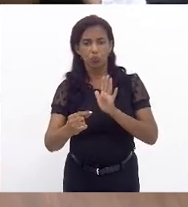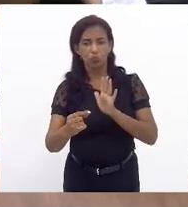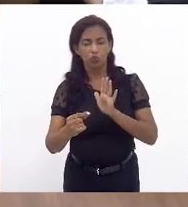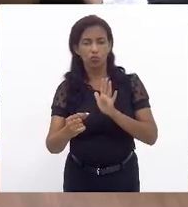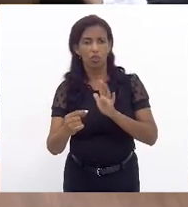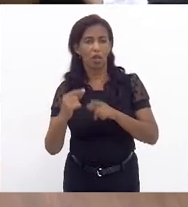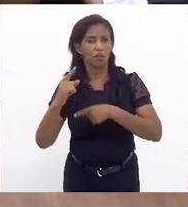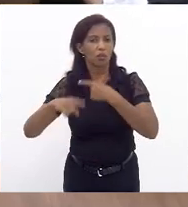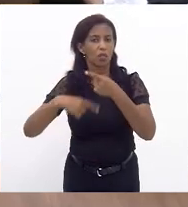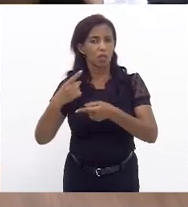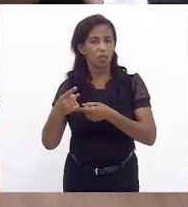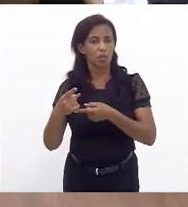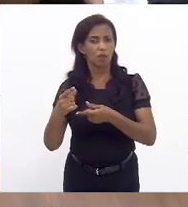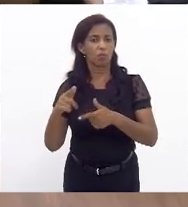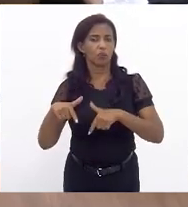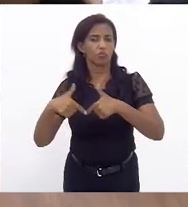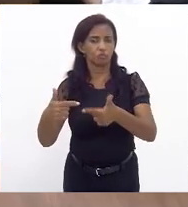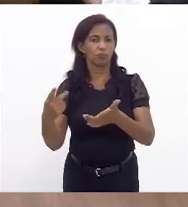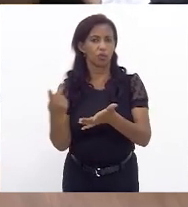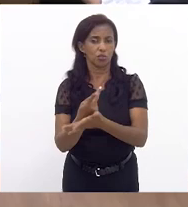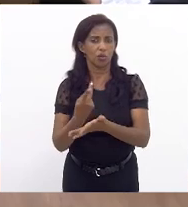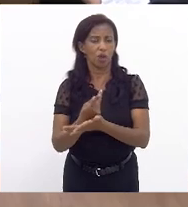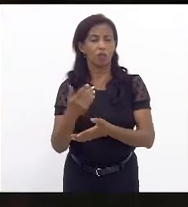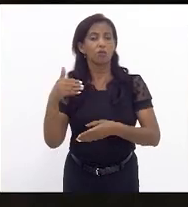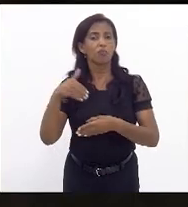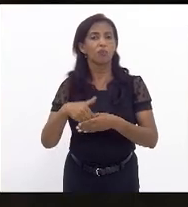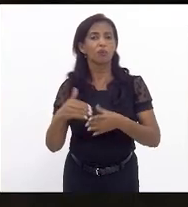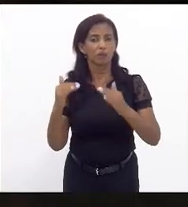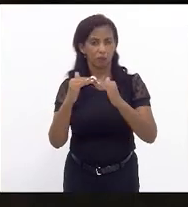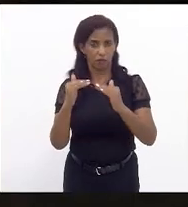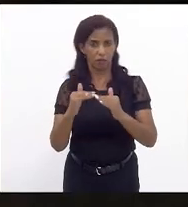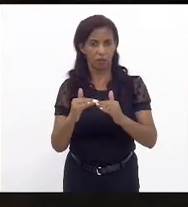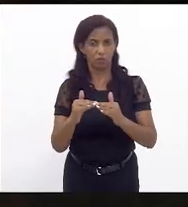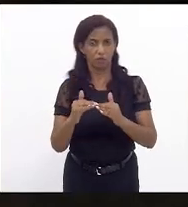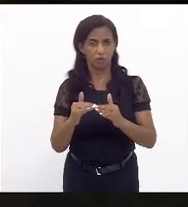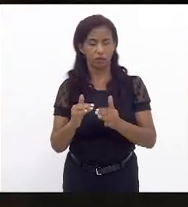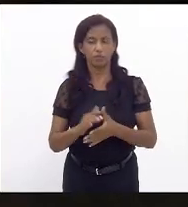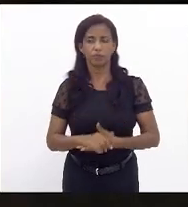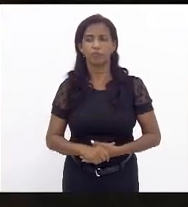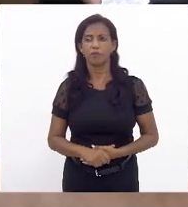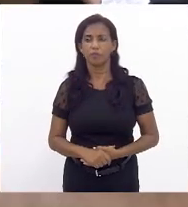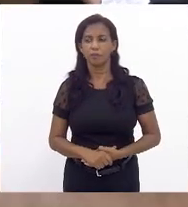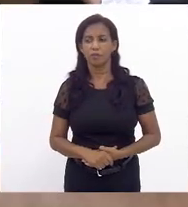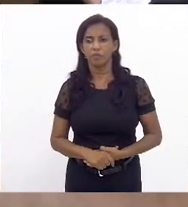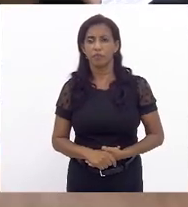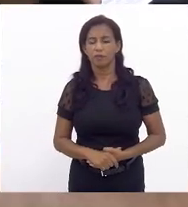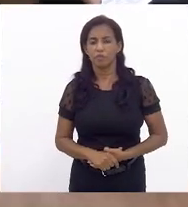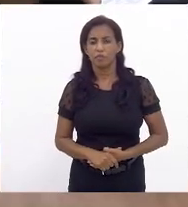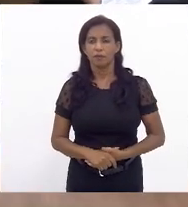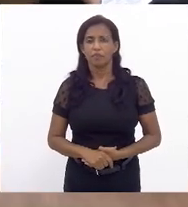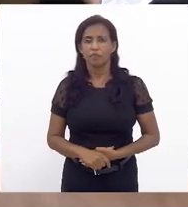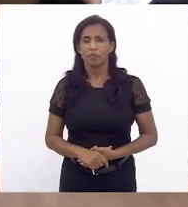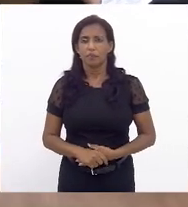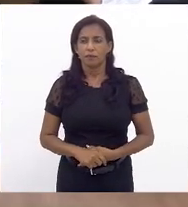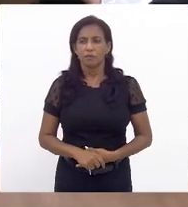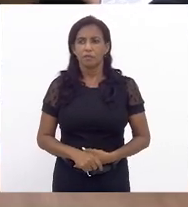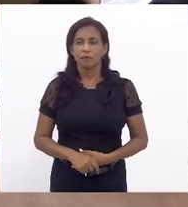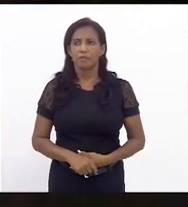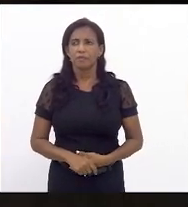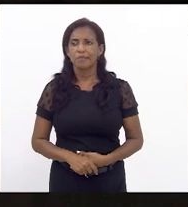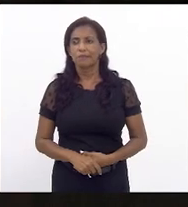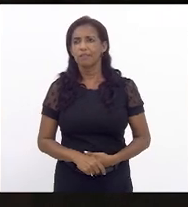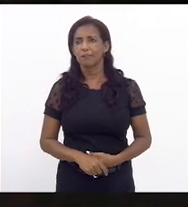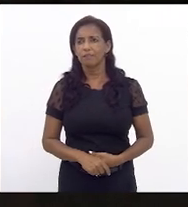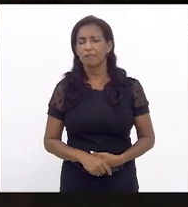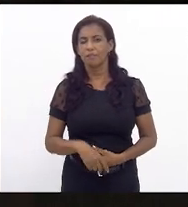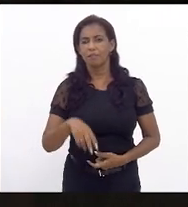depois acabou indo para o outro. Obrigado, senhor presidente. Obrigado. Seu voto favorável. Favorável. Favorável, deputado Fábio Silva.